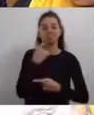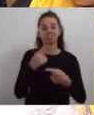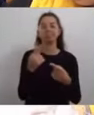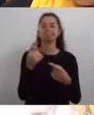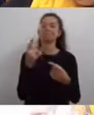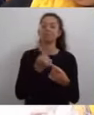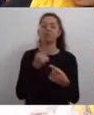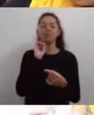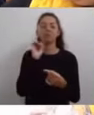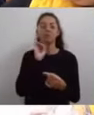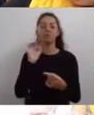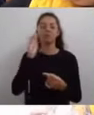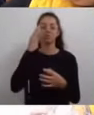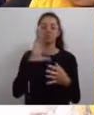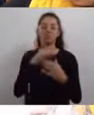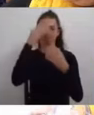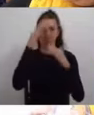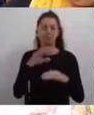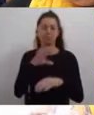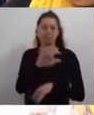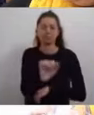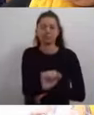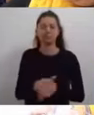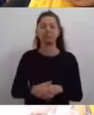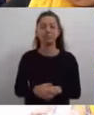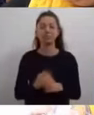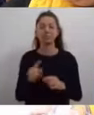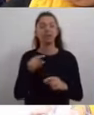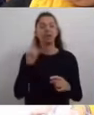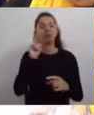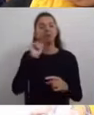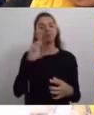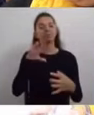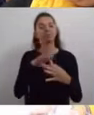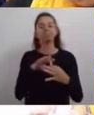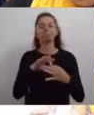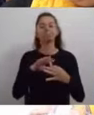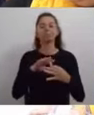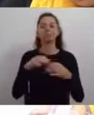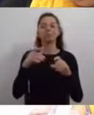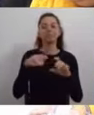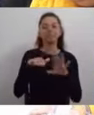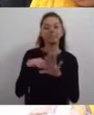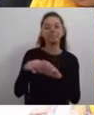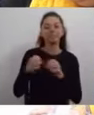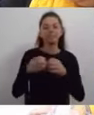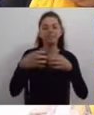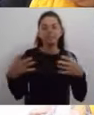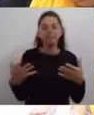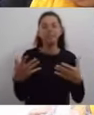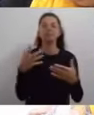da democracia local. Neste ponto é importante alargar e melhorar os mecanismos de participação, mas acima de tudo os processos, quer do